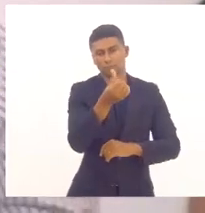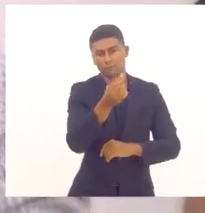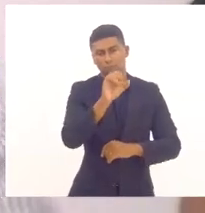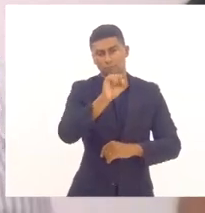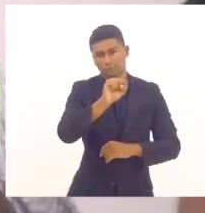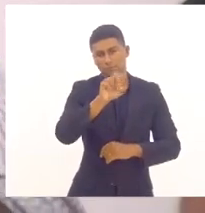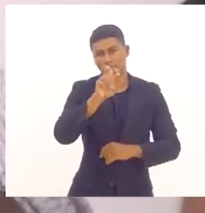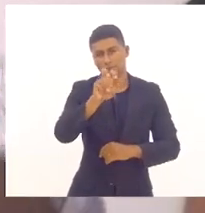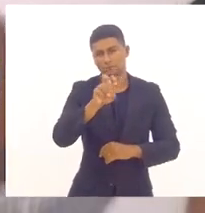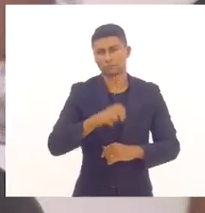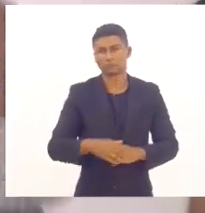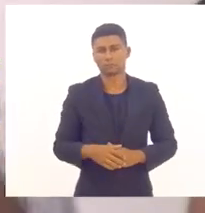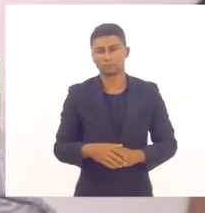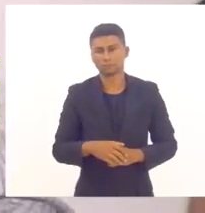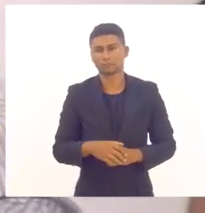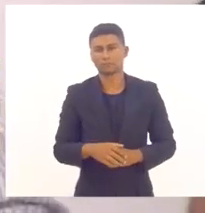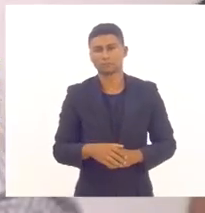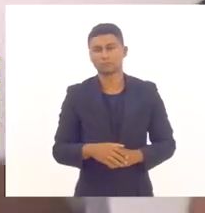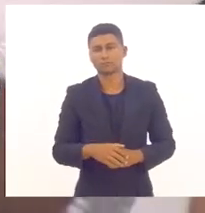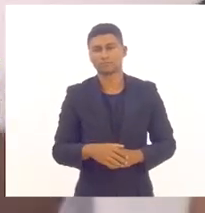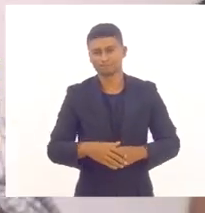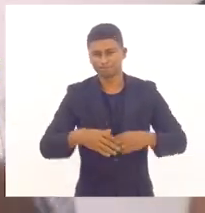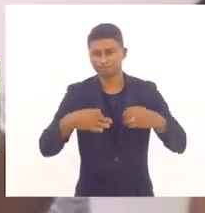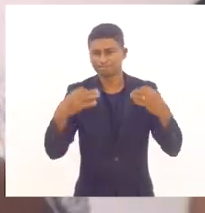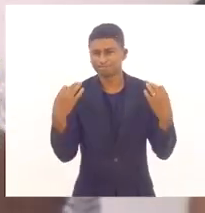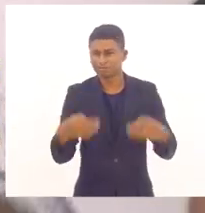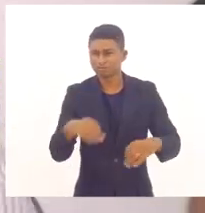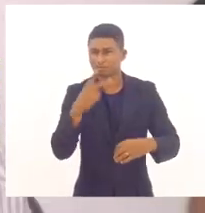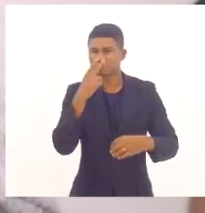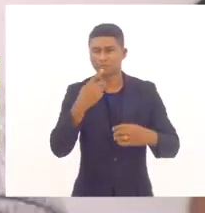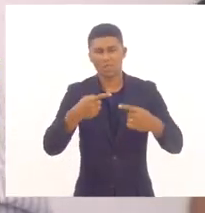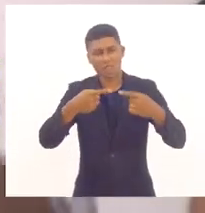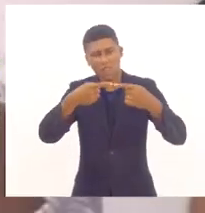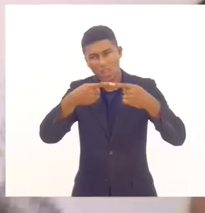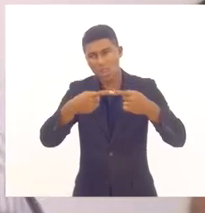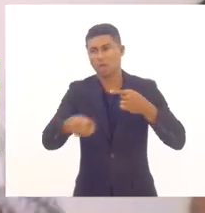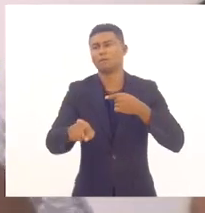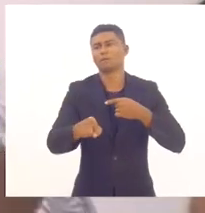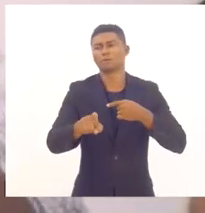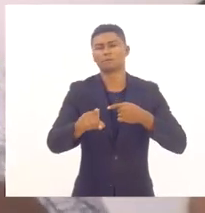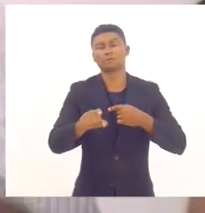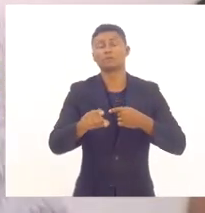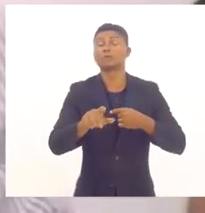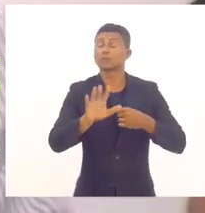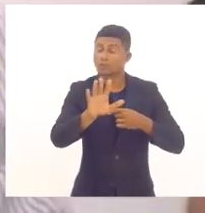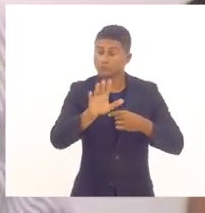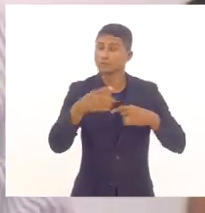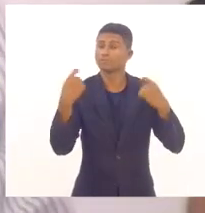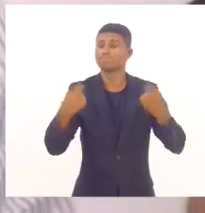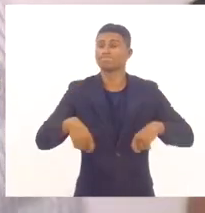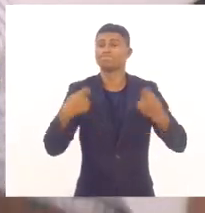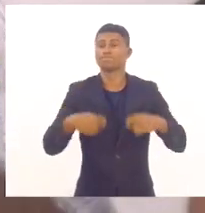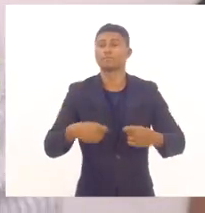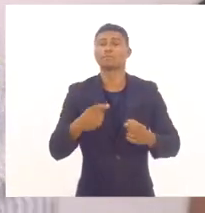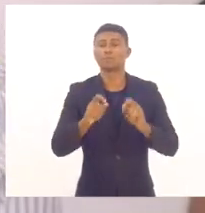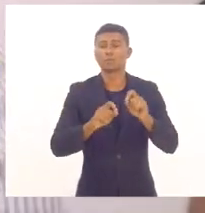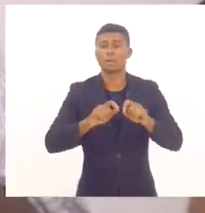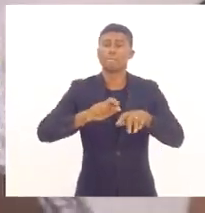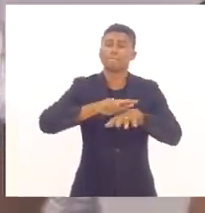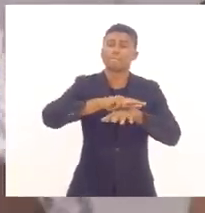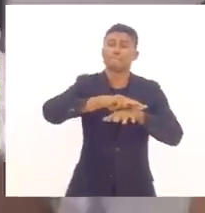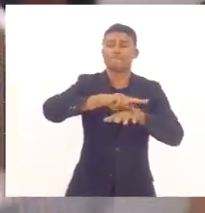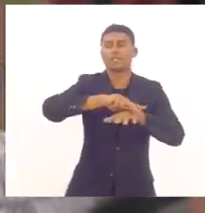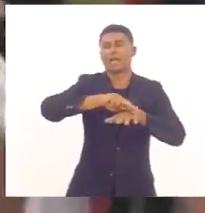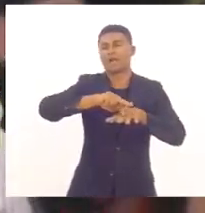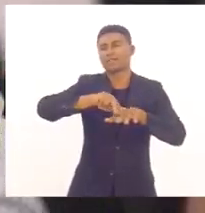8.685. Então, isso vai de encontro, essa lei vai de encontro a uma necessidade básica da pluralidade. E isso